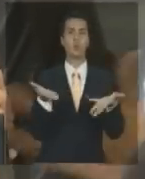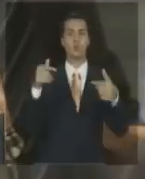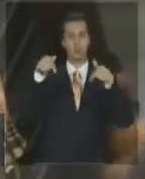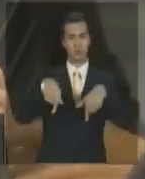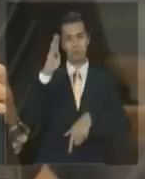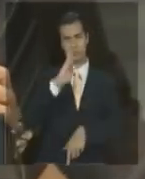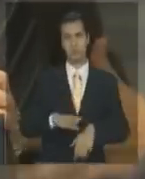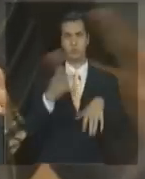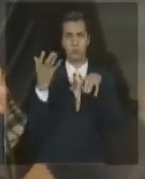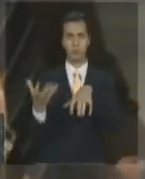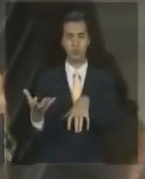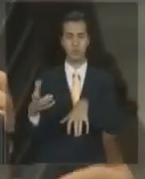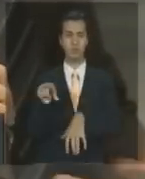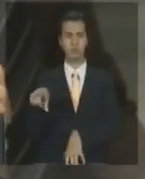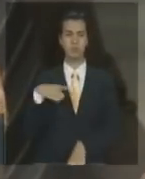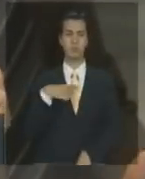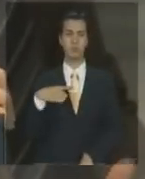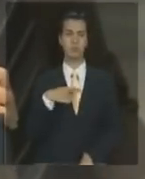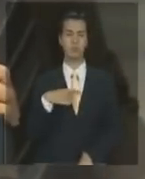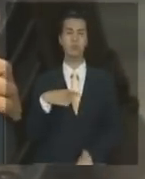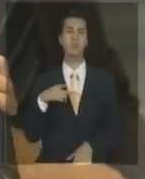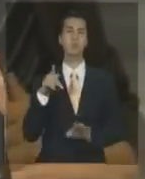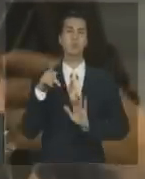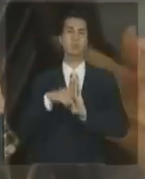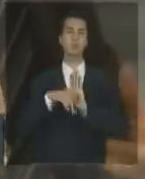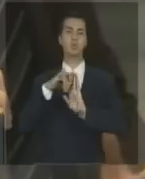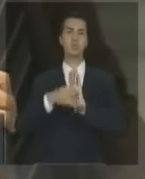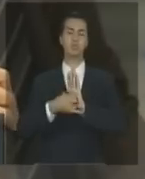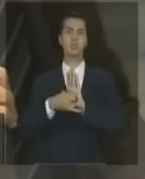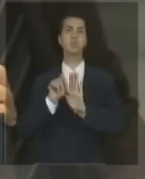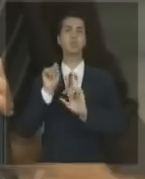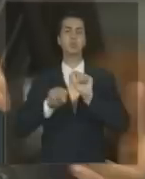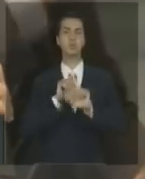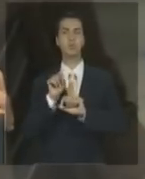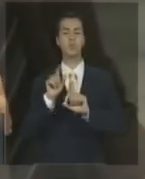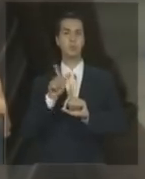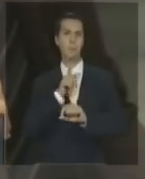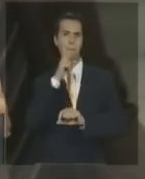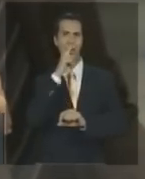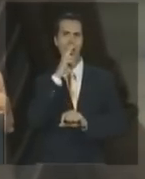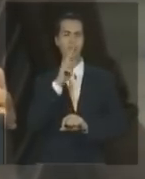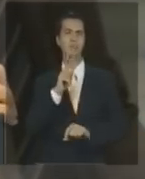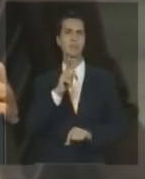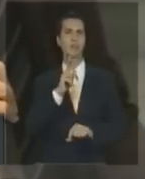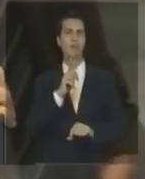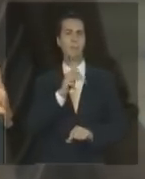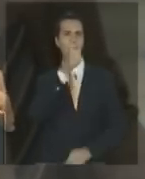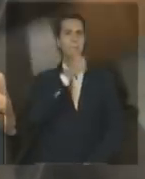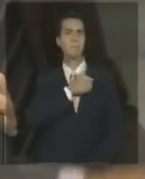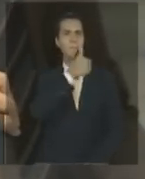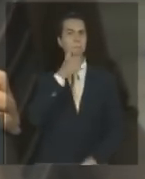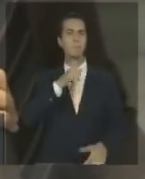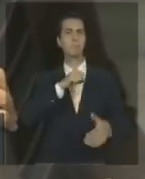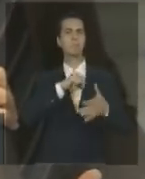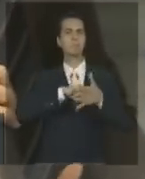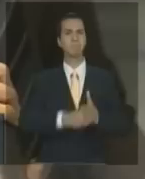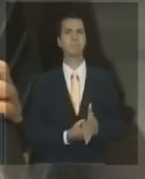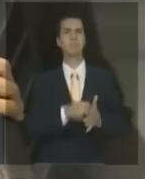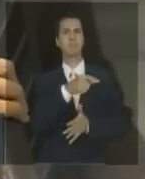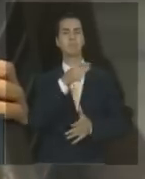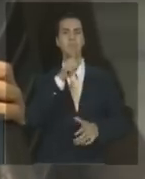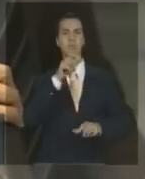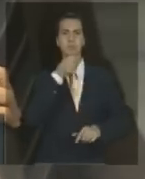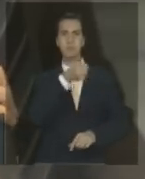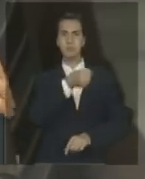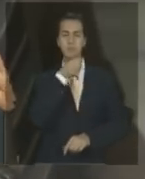que dá censura à imprensa, né? Que fala de direitos de respostas, dá prazos, enfim, que restringe os poderes da imprensa. Eu